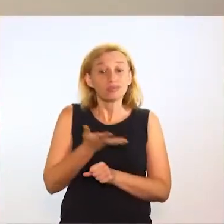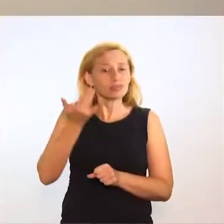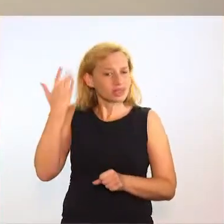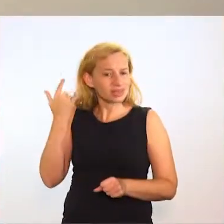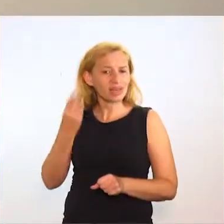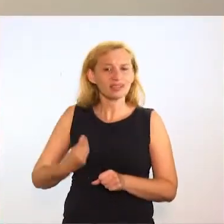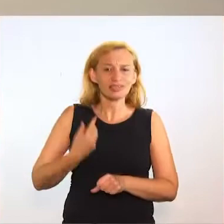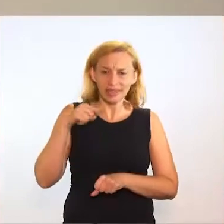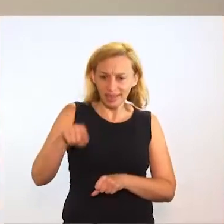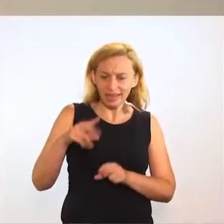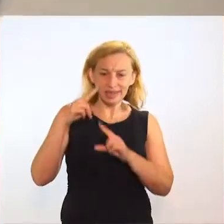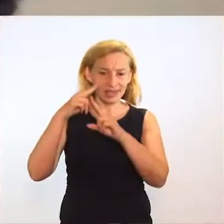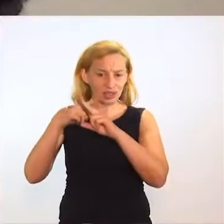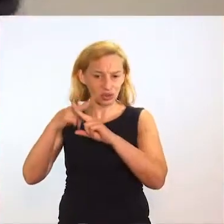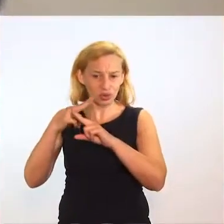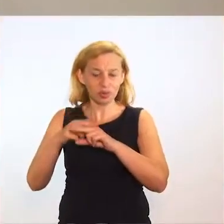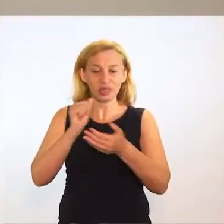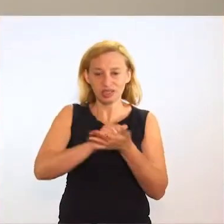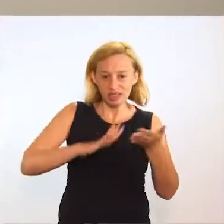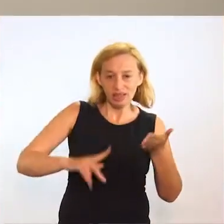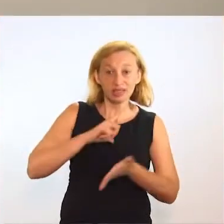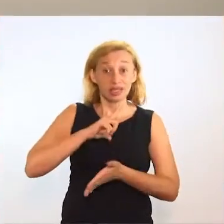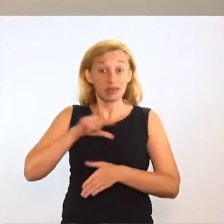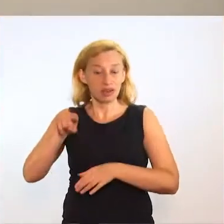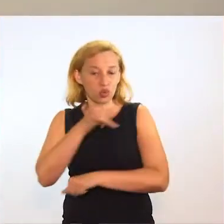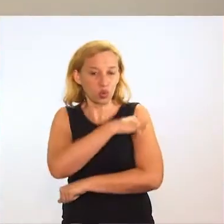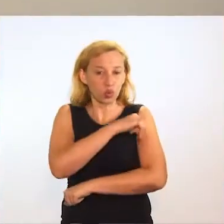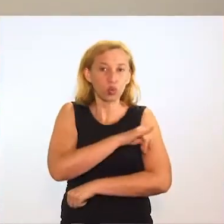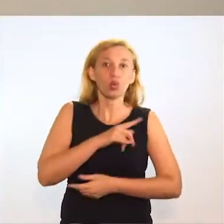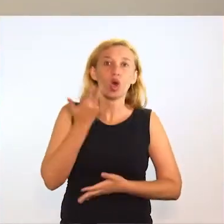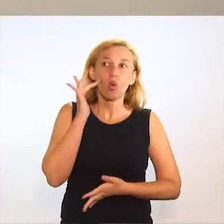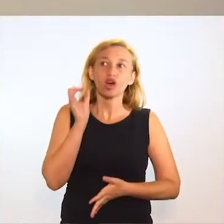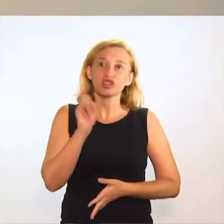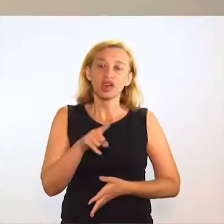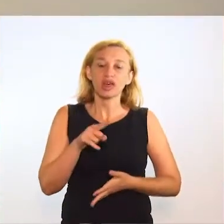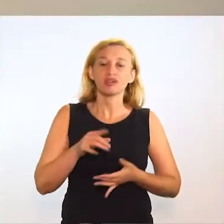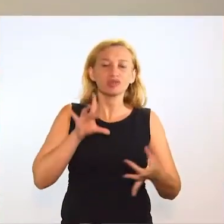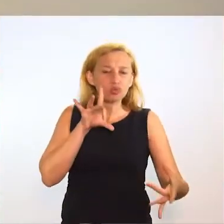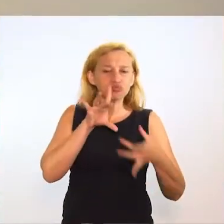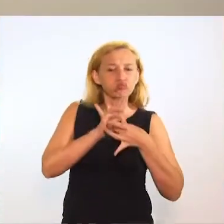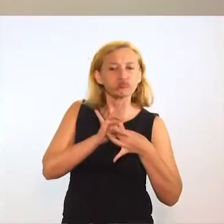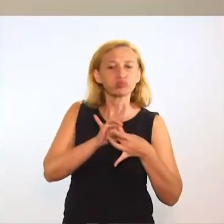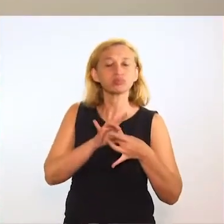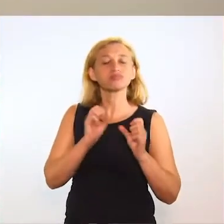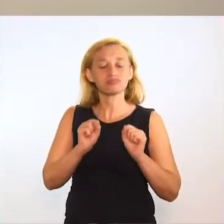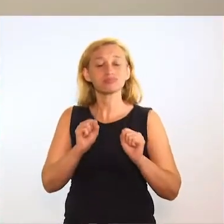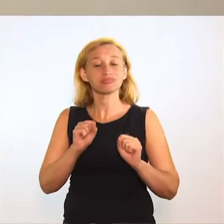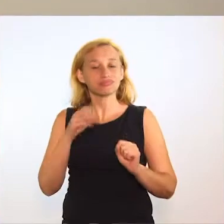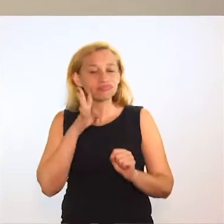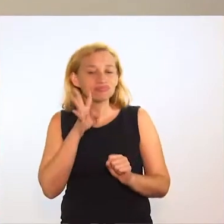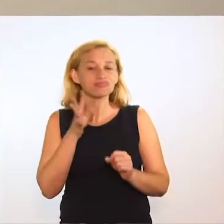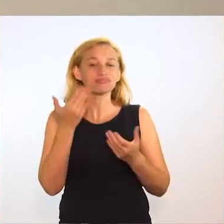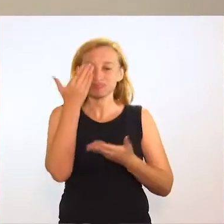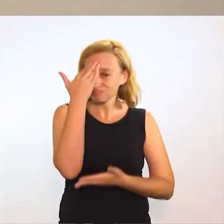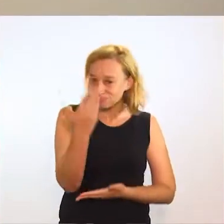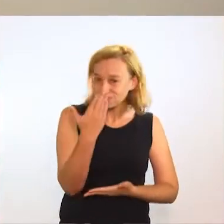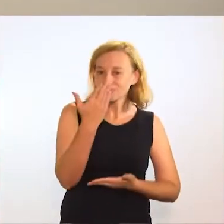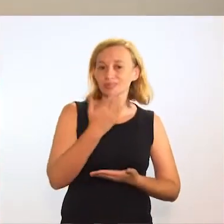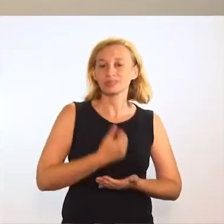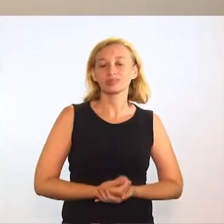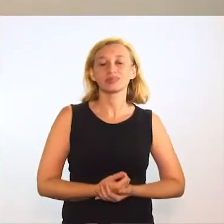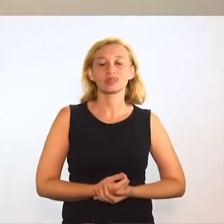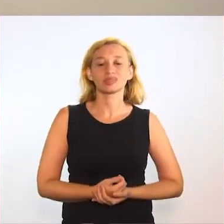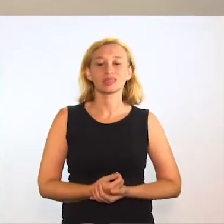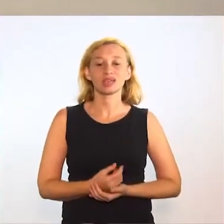passado, ano retrasado, eu estive aí com a Caixa Econômica fazendo algumas atividades aí no Rio. E eu acho que é isso, essa conexão que a gente pode ter é muito